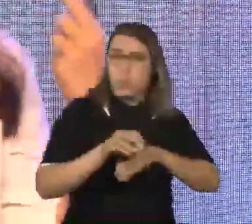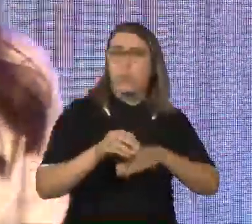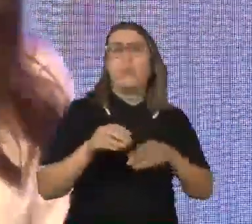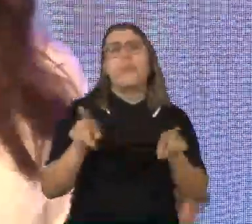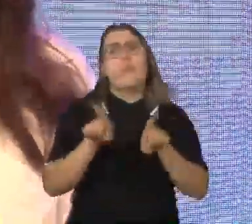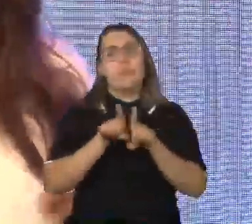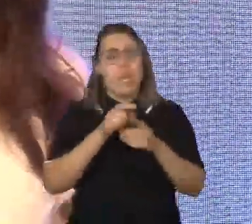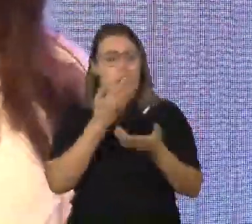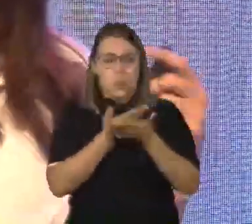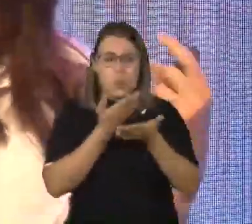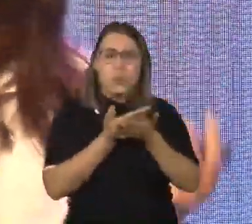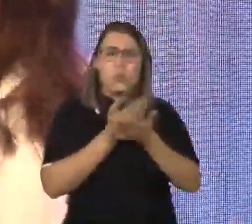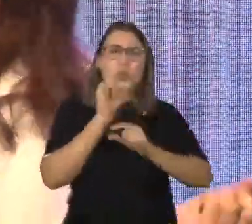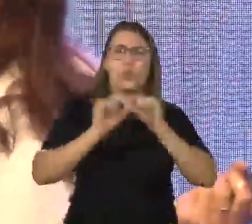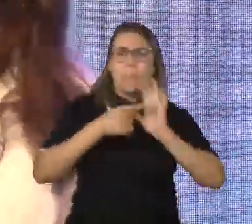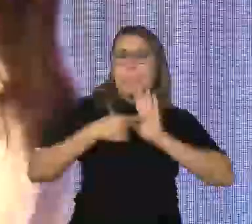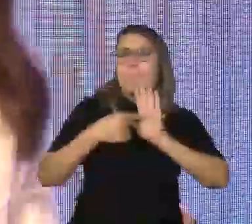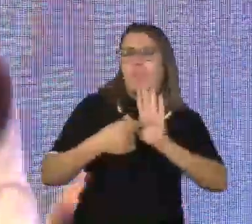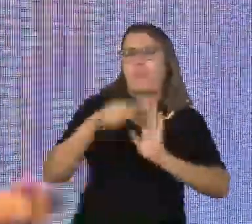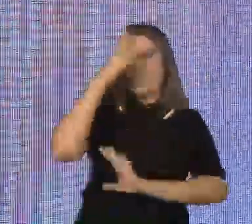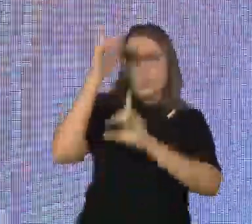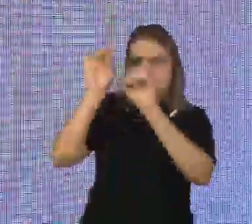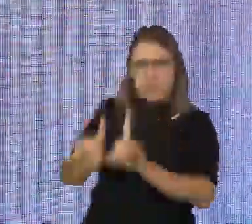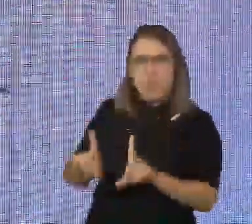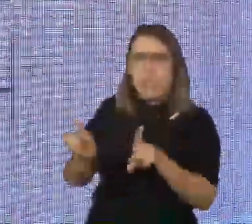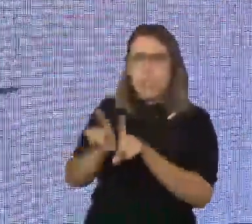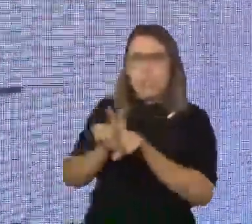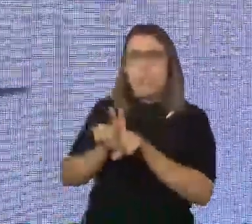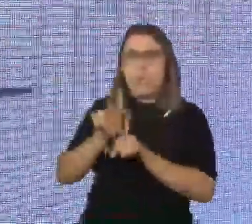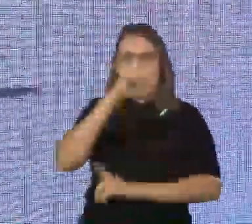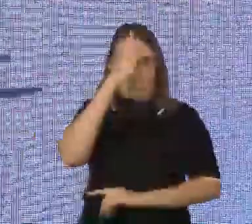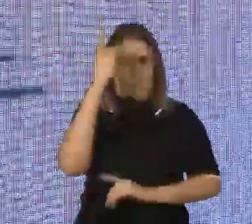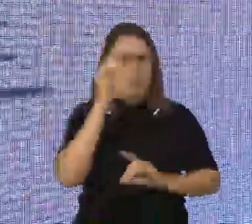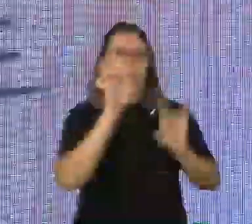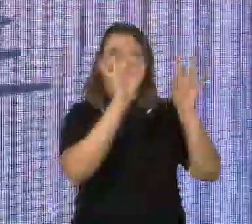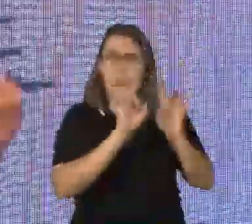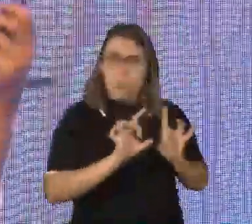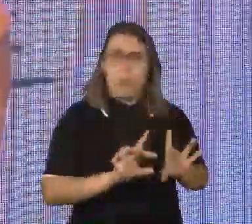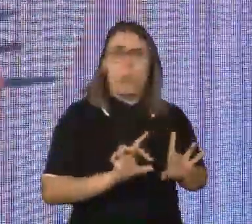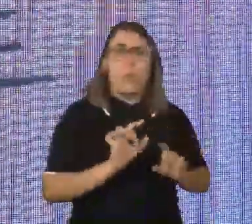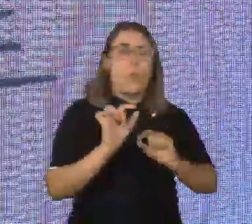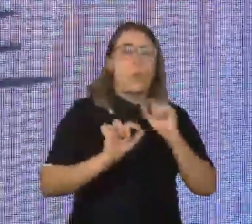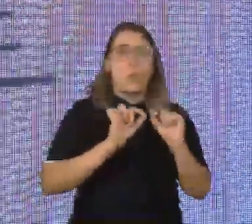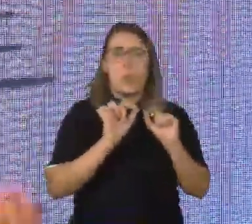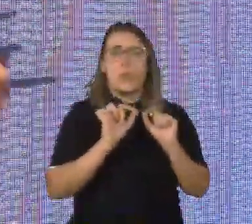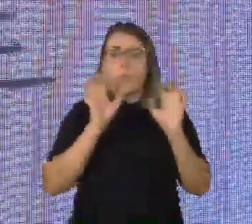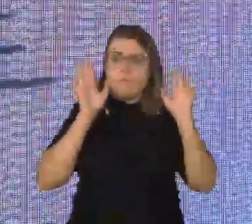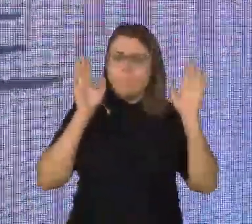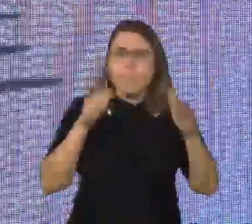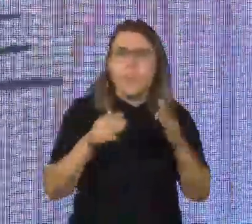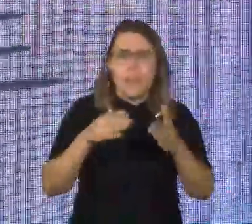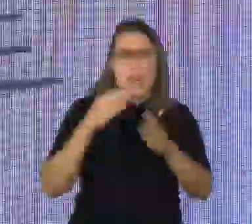e oferece os direitos para pessoas com deficiências e com necessidades educacionais específicas, ela estuda há